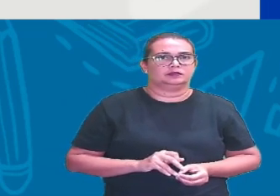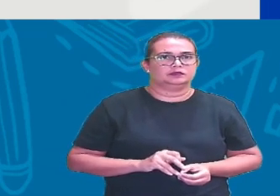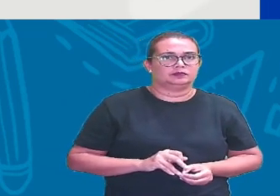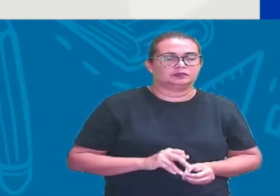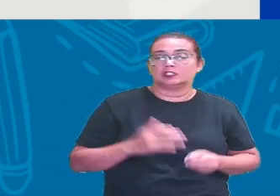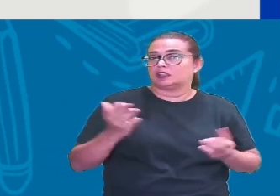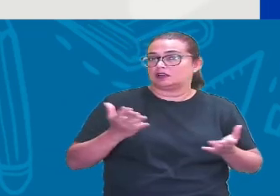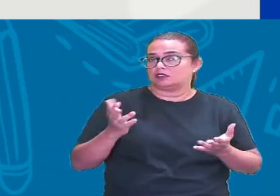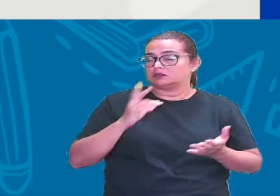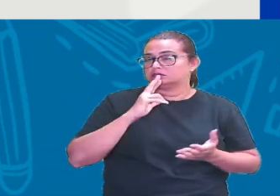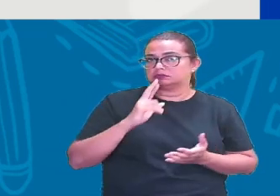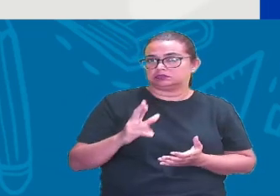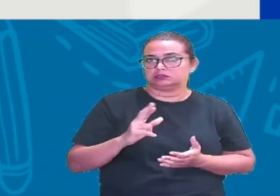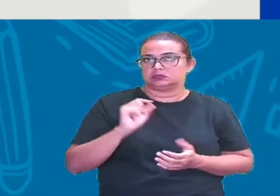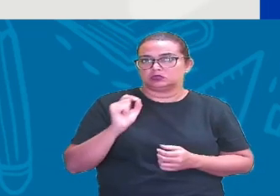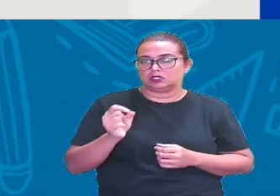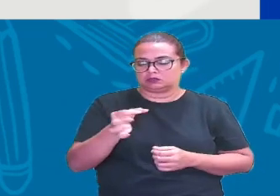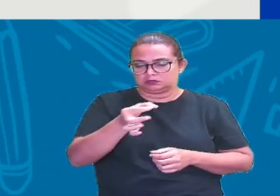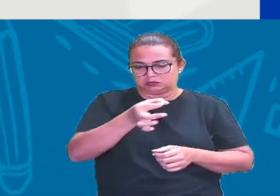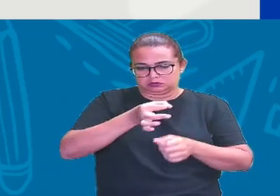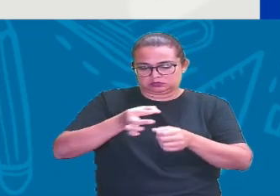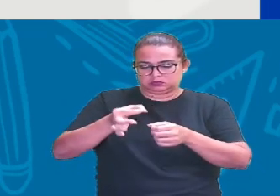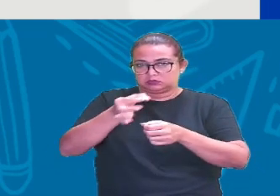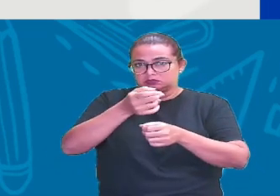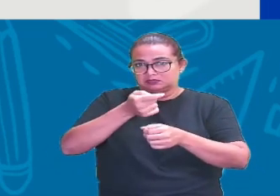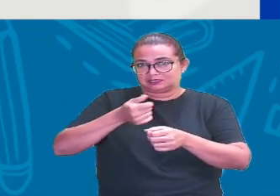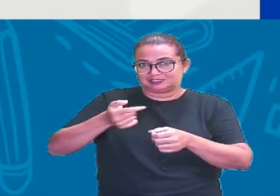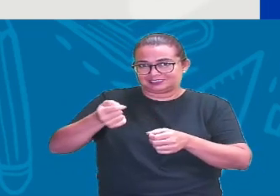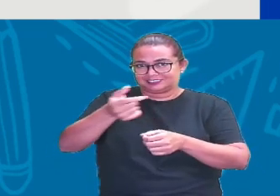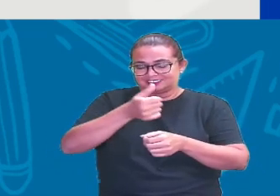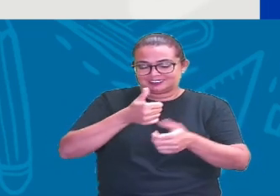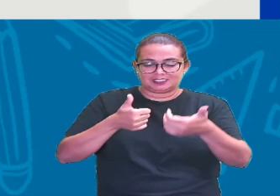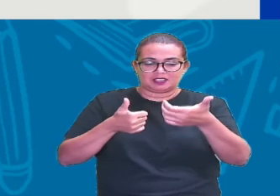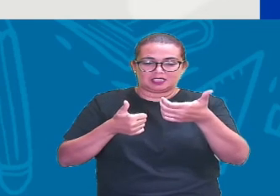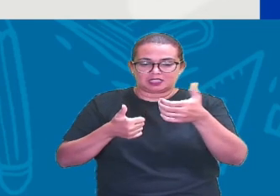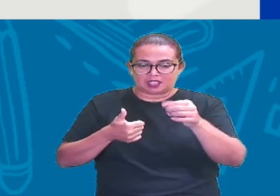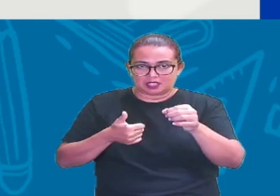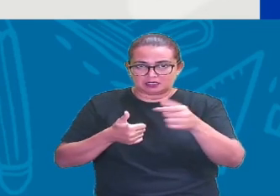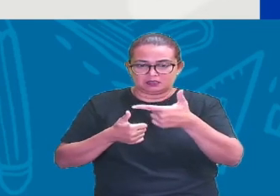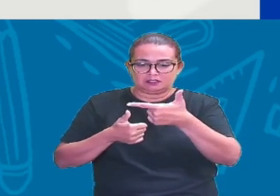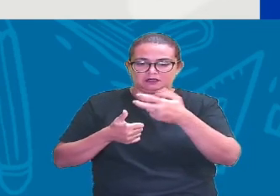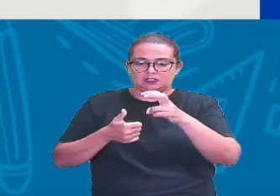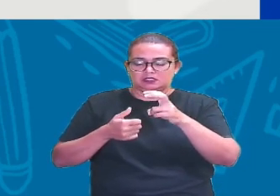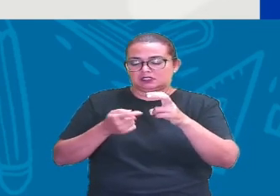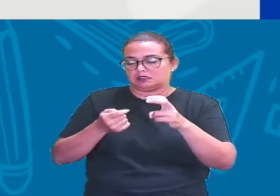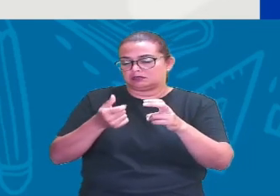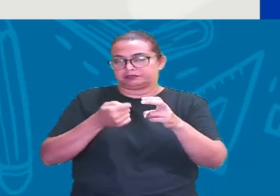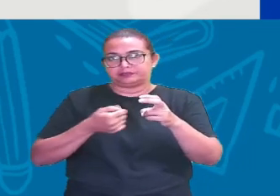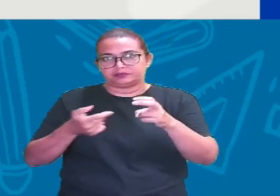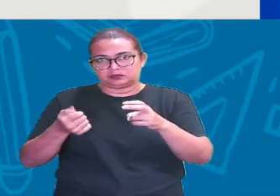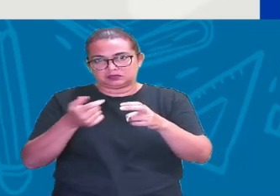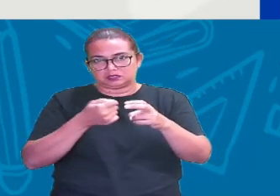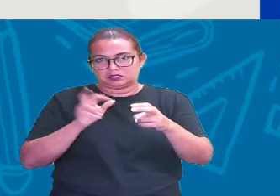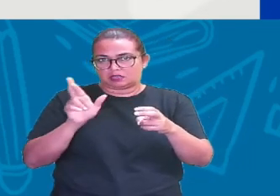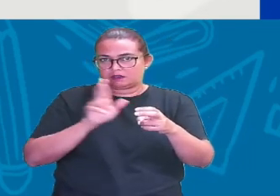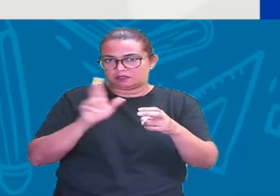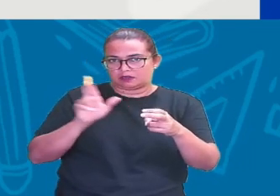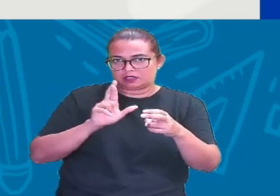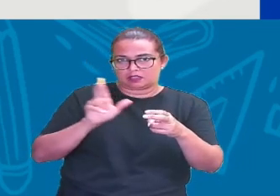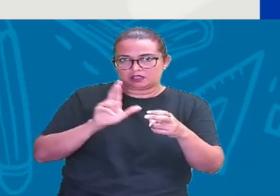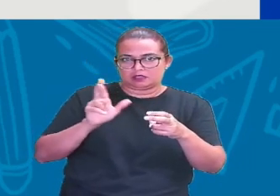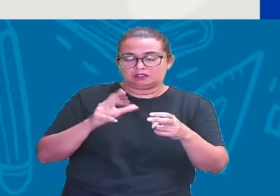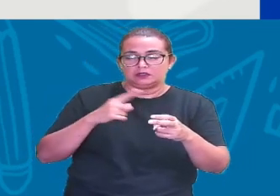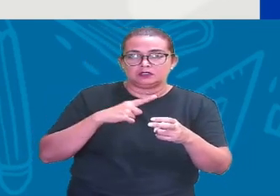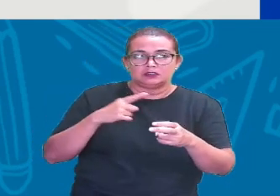As moedas de 10 e de 25 centavos de real têm